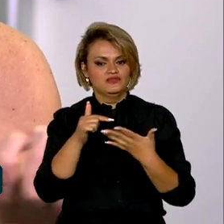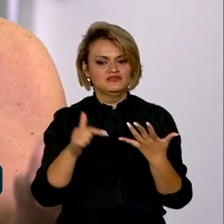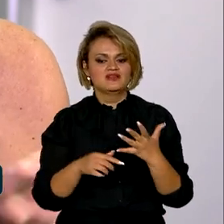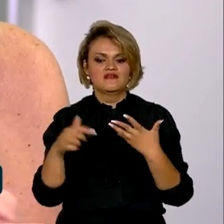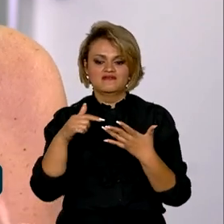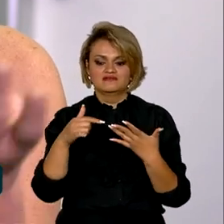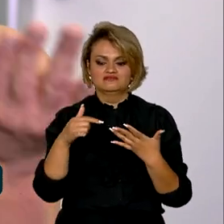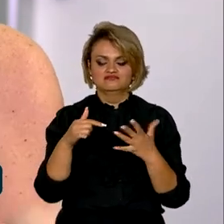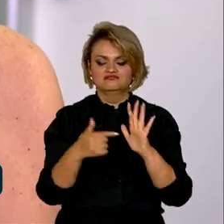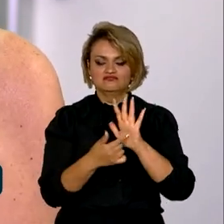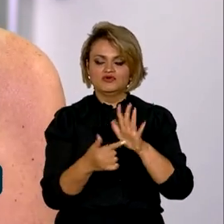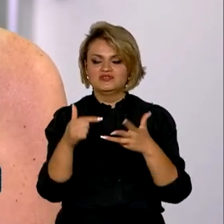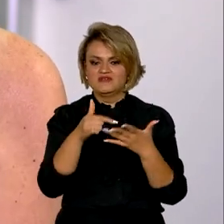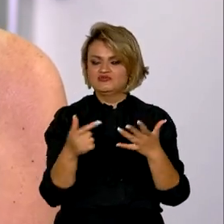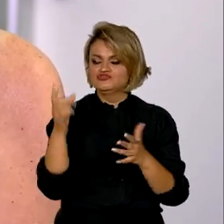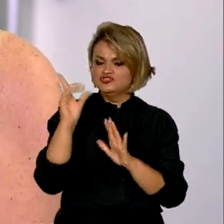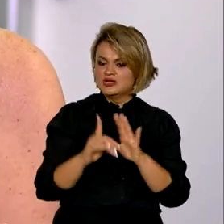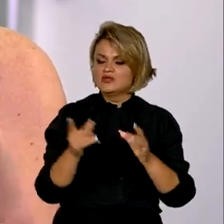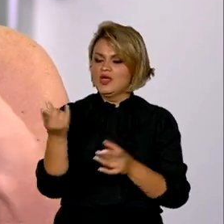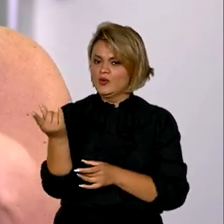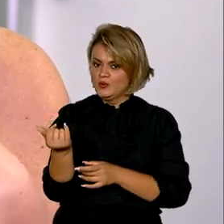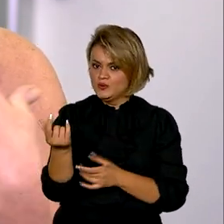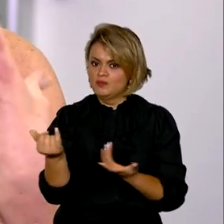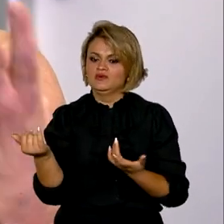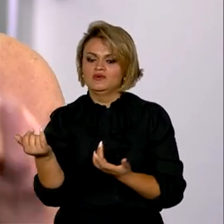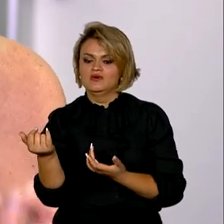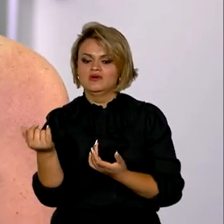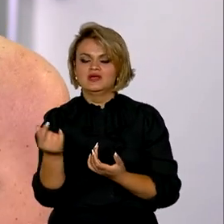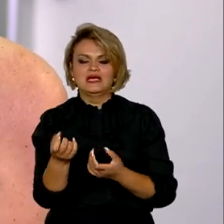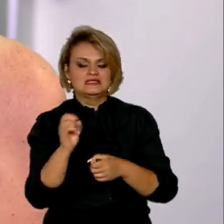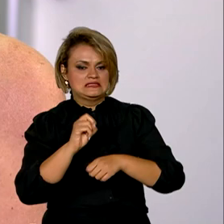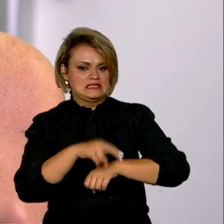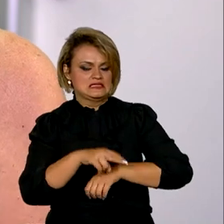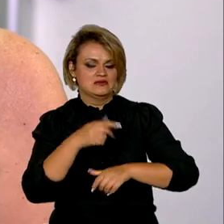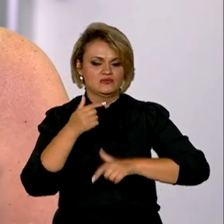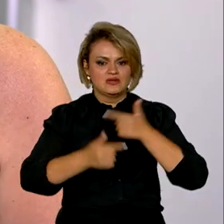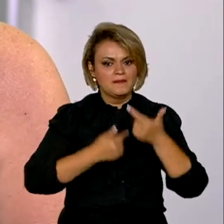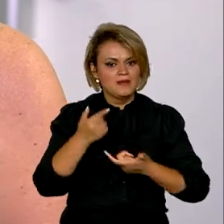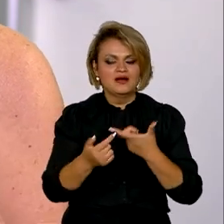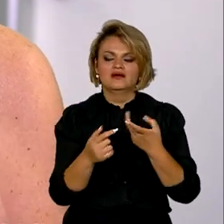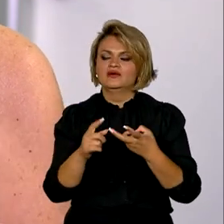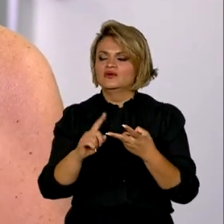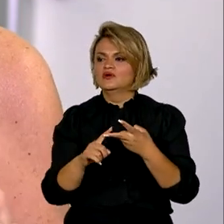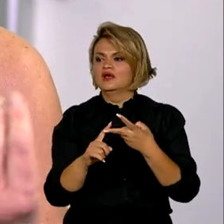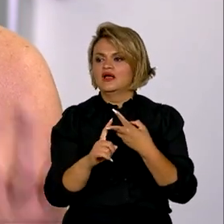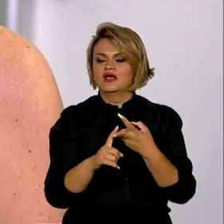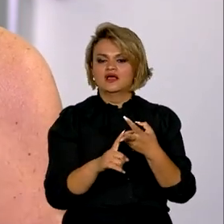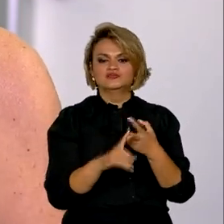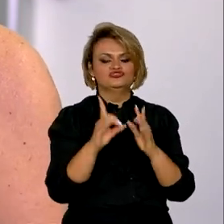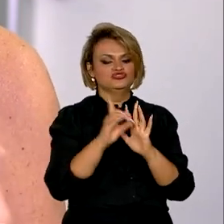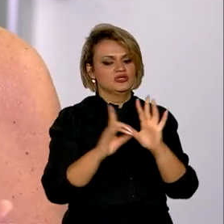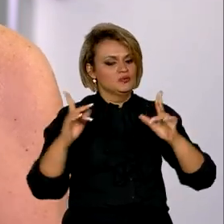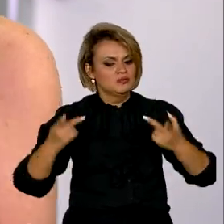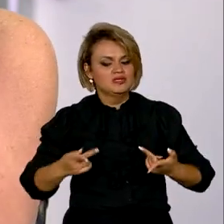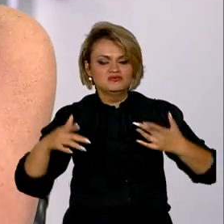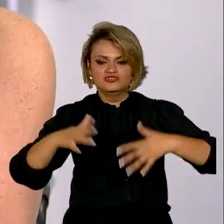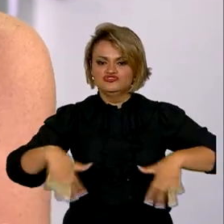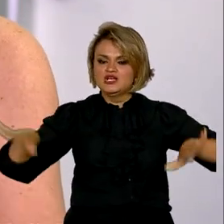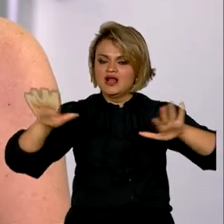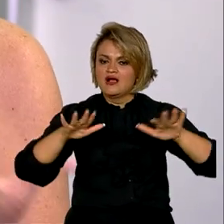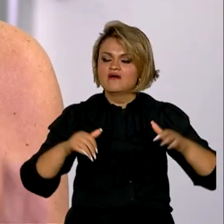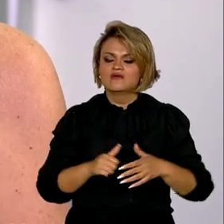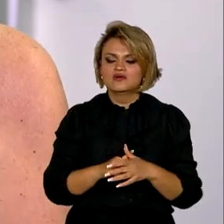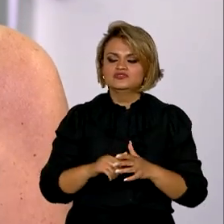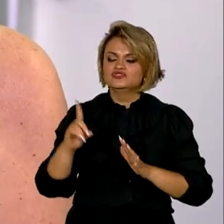direitos econômicos, então a questão da empregabilidade está aí, os direitos humanos em geral,